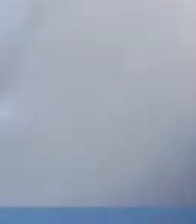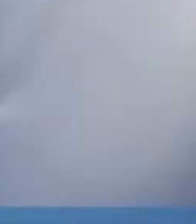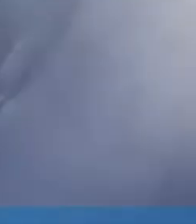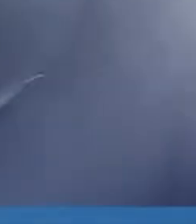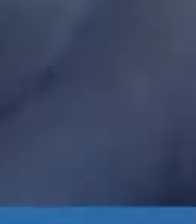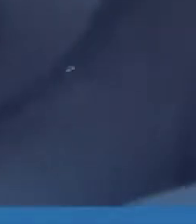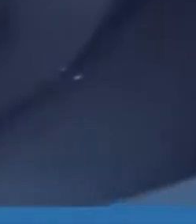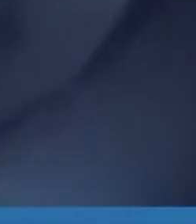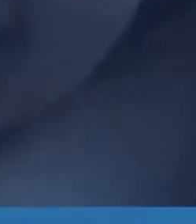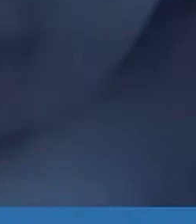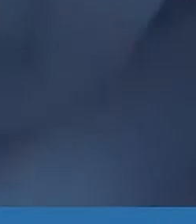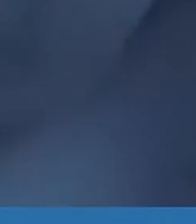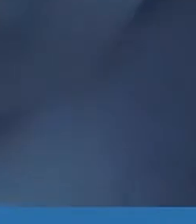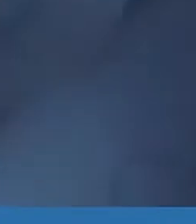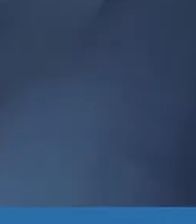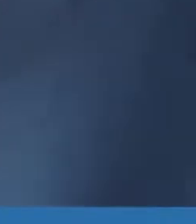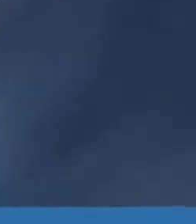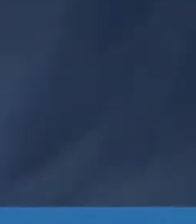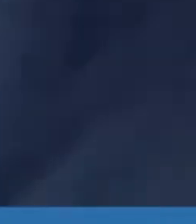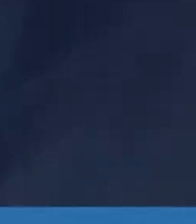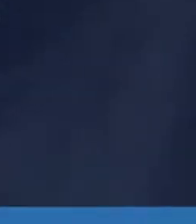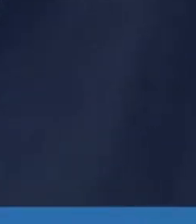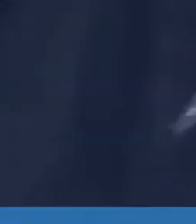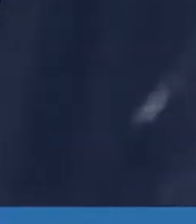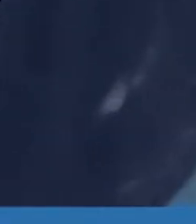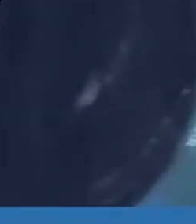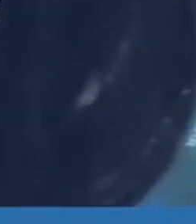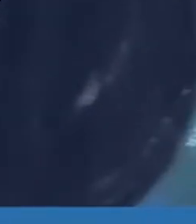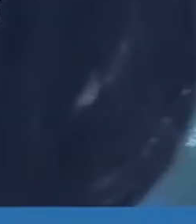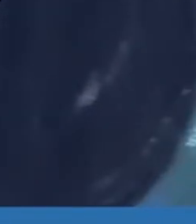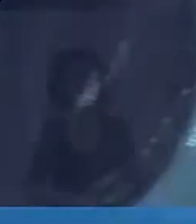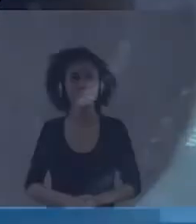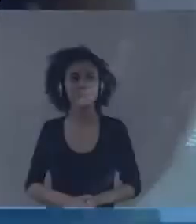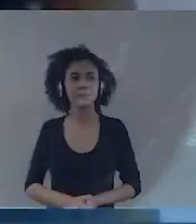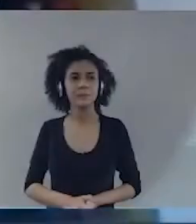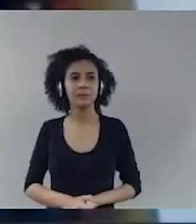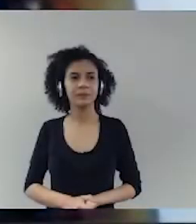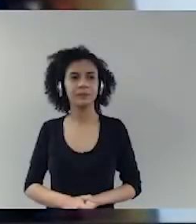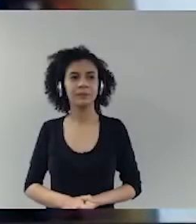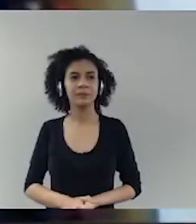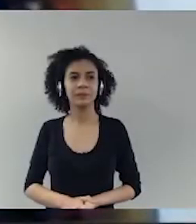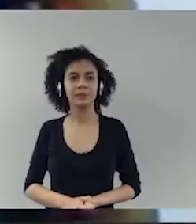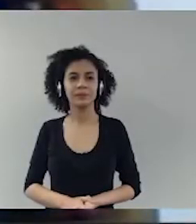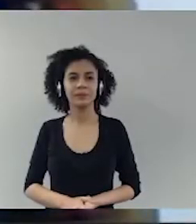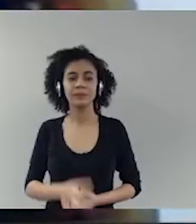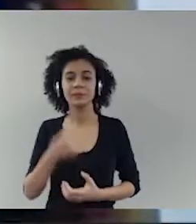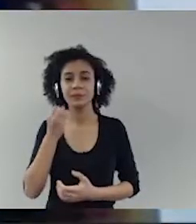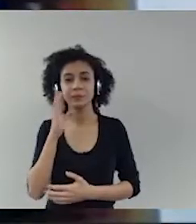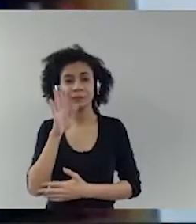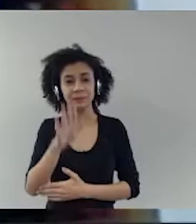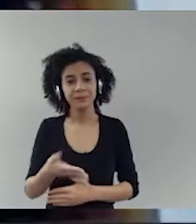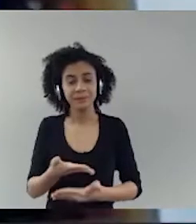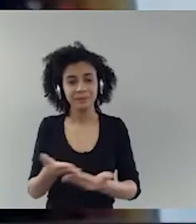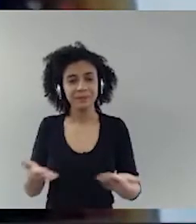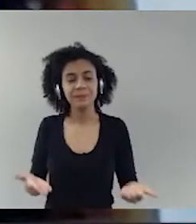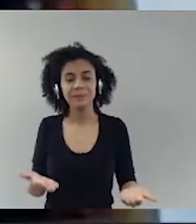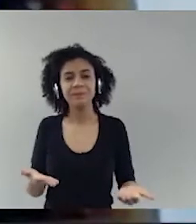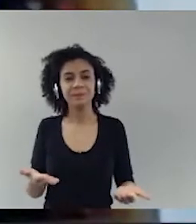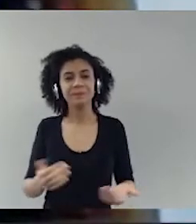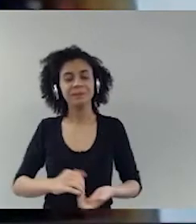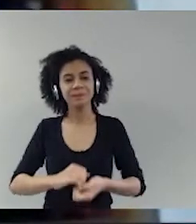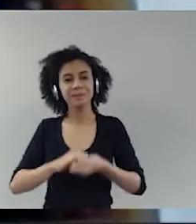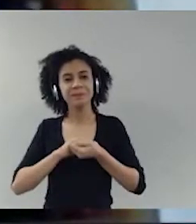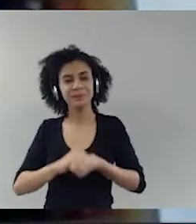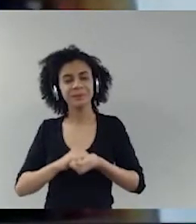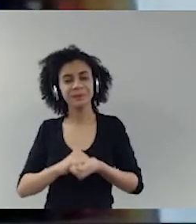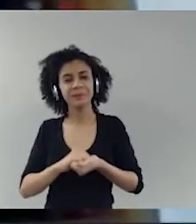Enquanto não passa, conheça o novo jeito Quali de ajudar. Bem, boa tarde. Eu queria cumprimentar